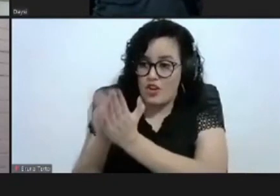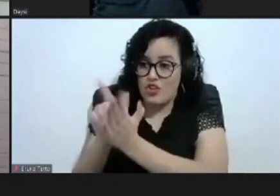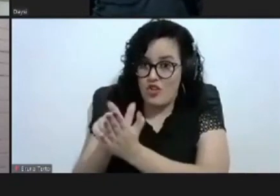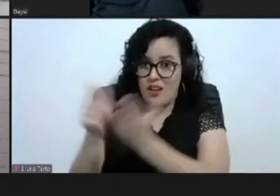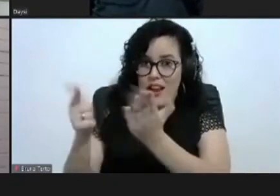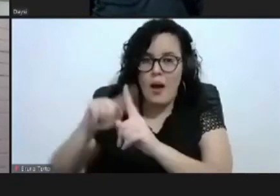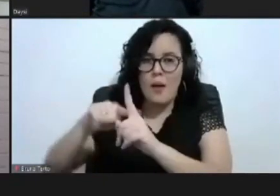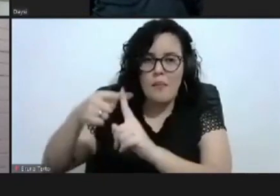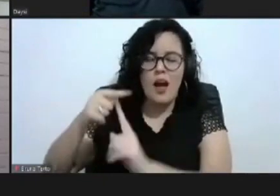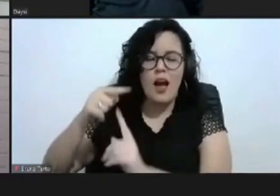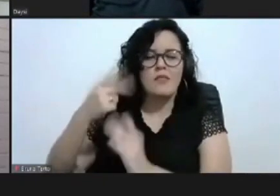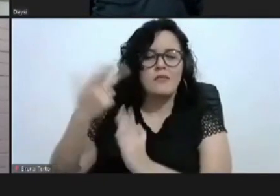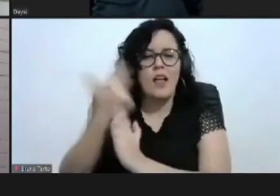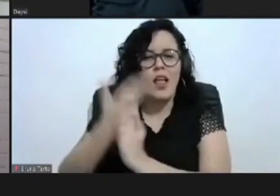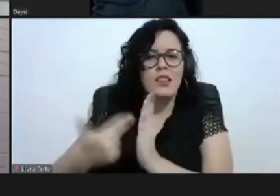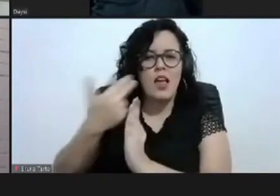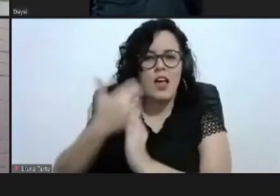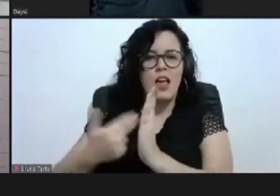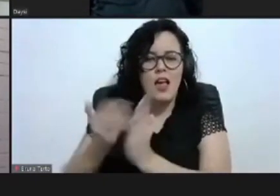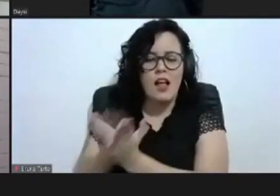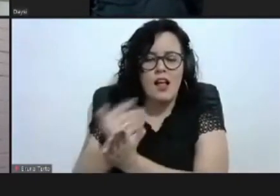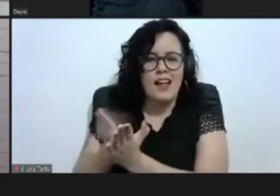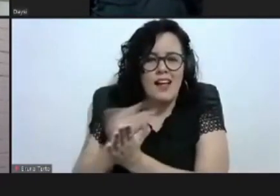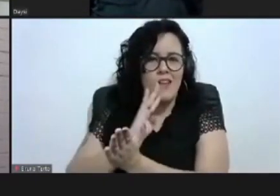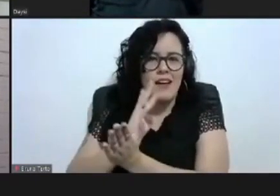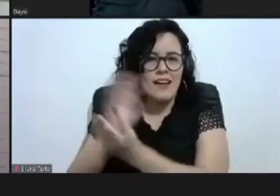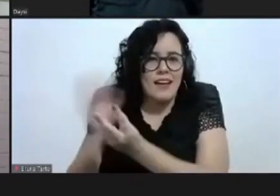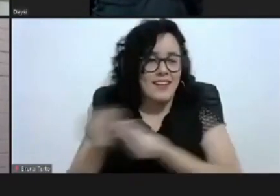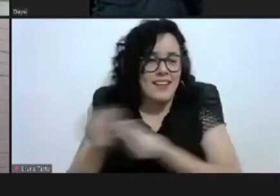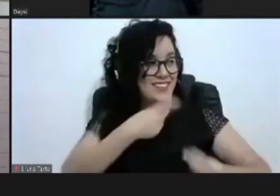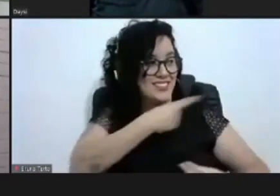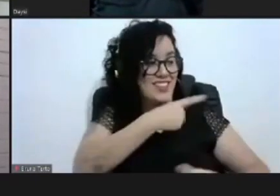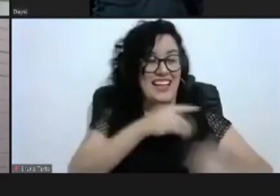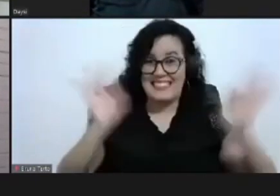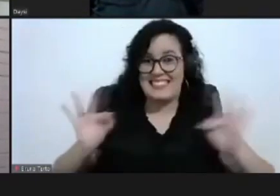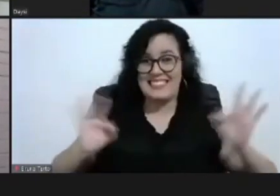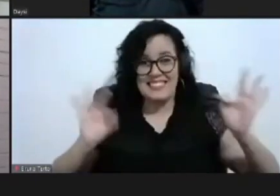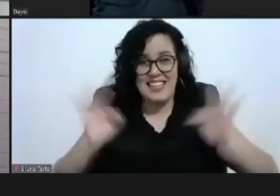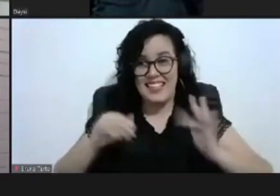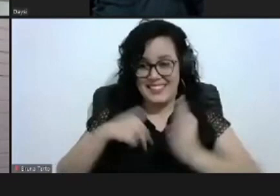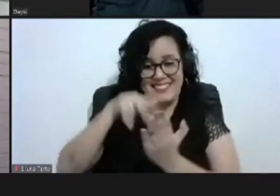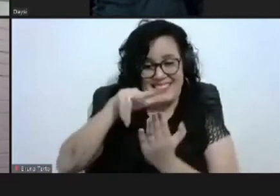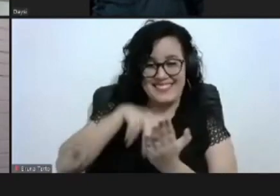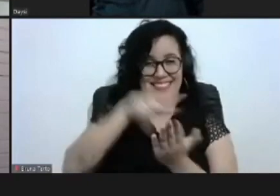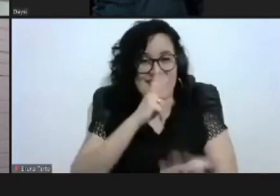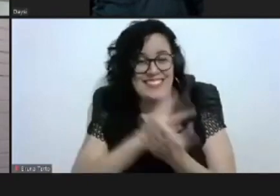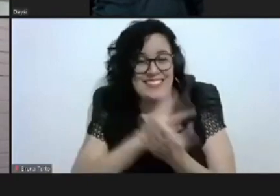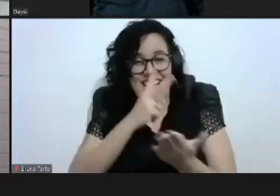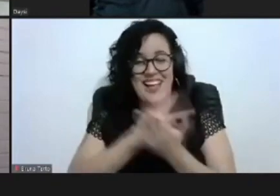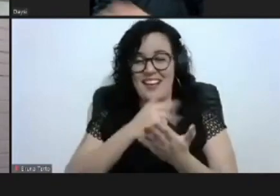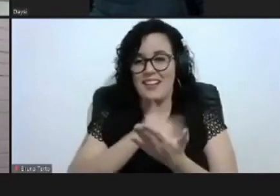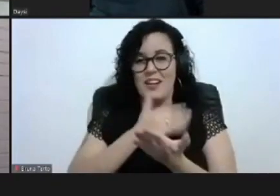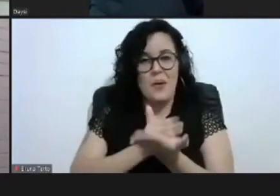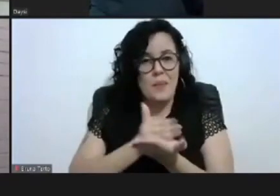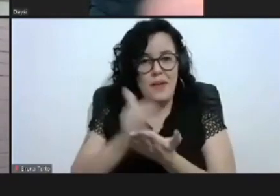pequenos momentos afetivos, assim, foram me construindo como leitor e como amante do livro, né? É óbvio que mais para